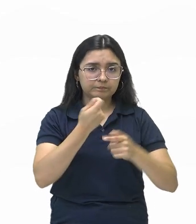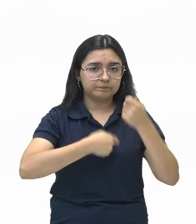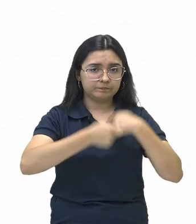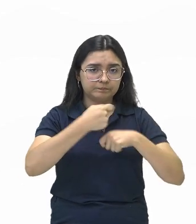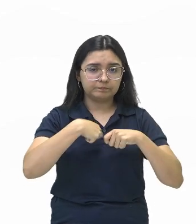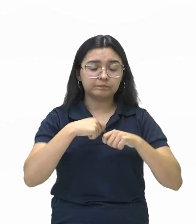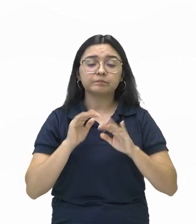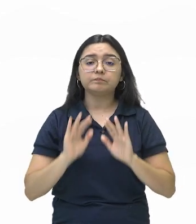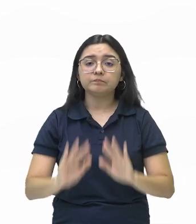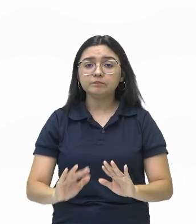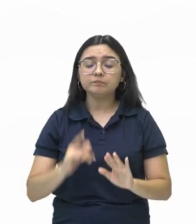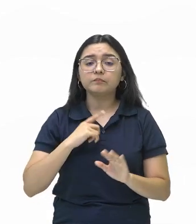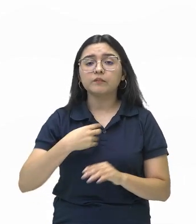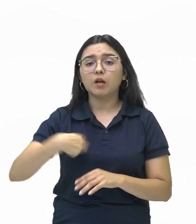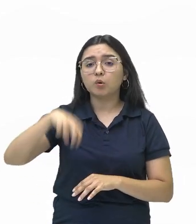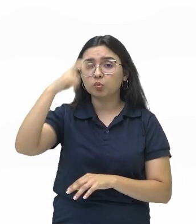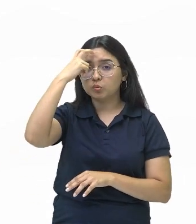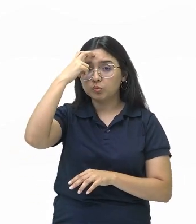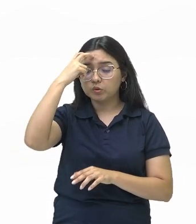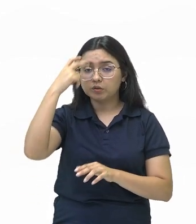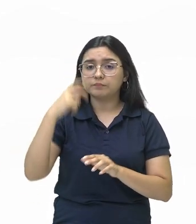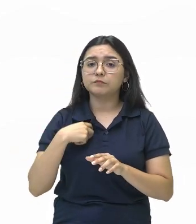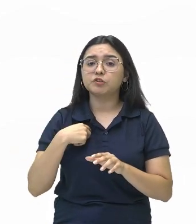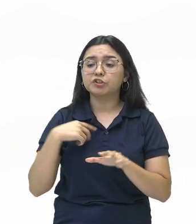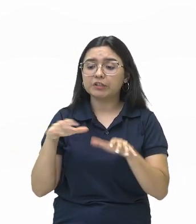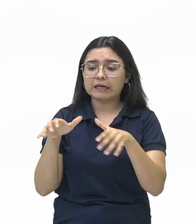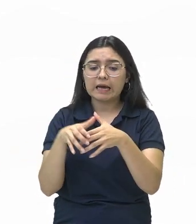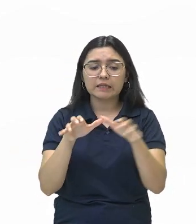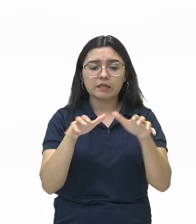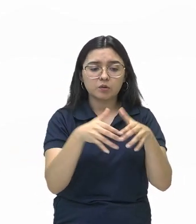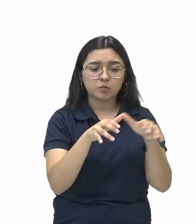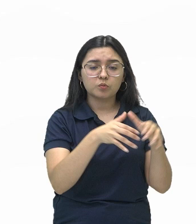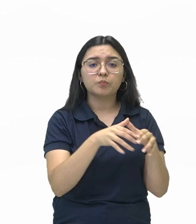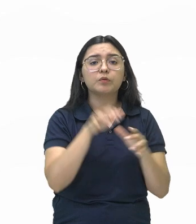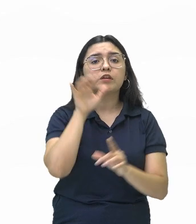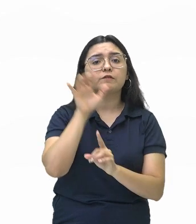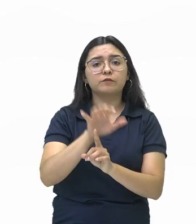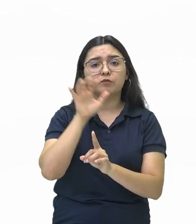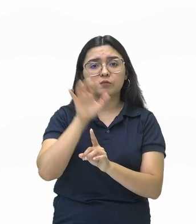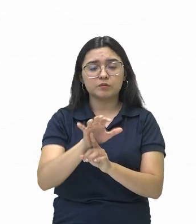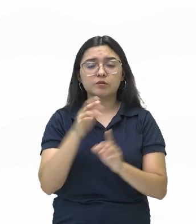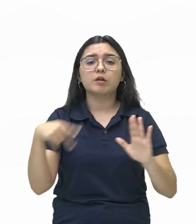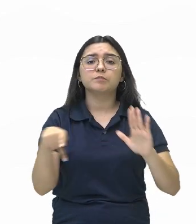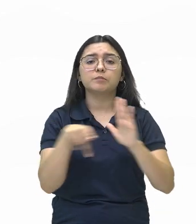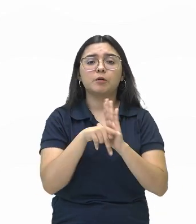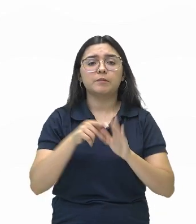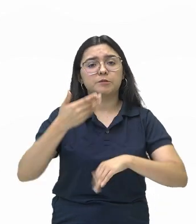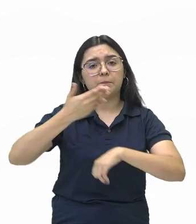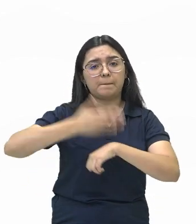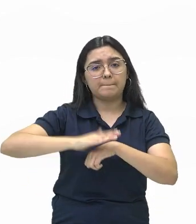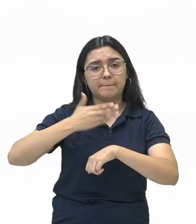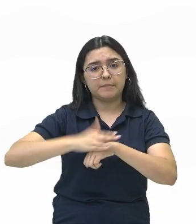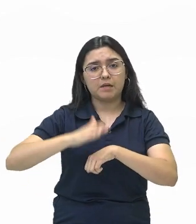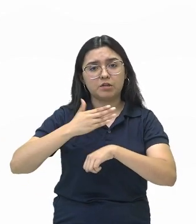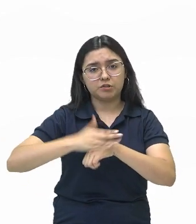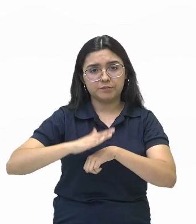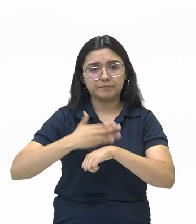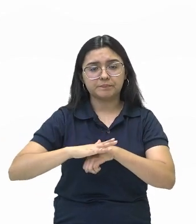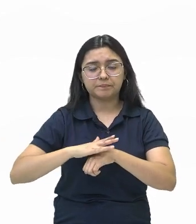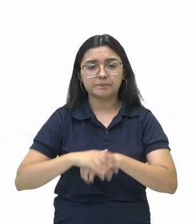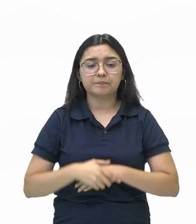Portanto, a cultura de cada grupo, ela influencia suas práticas